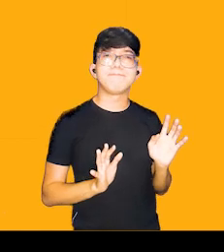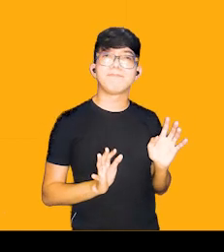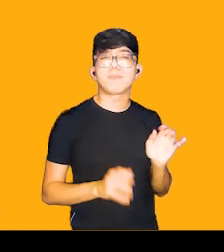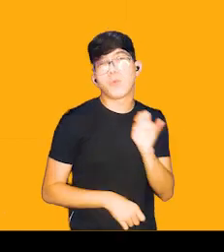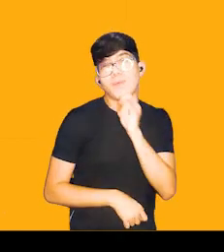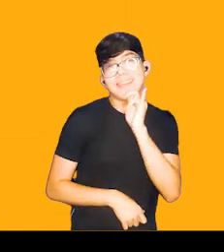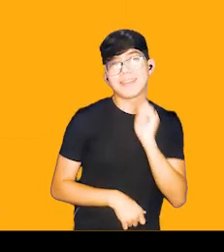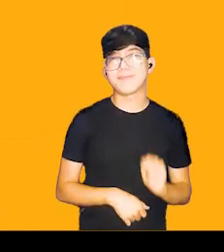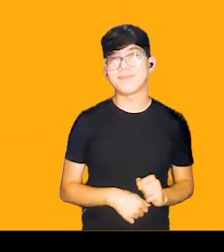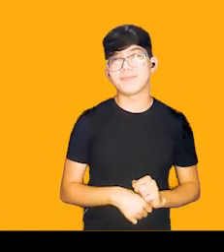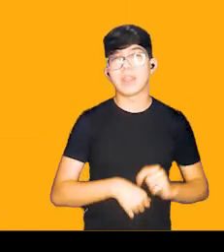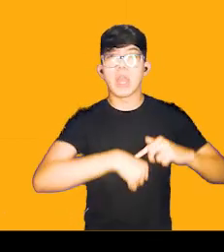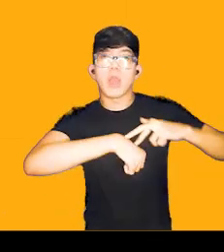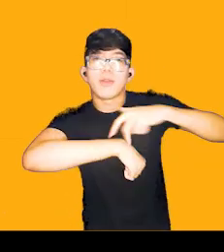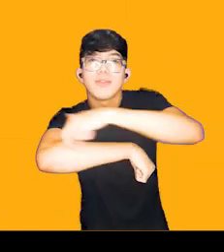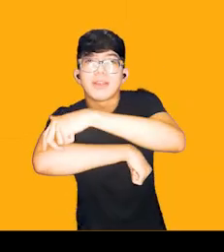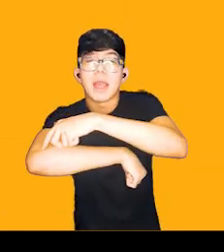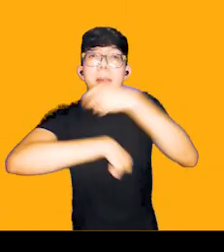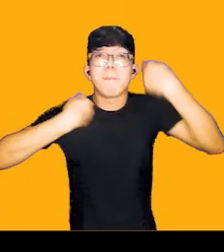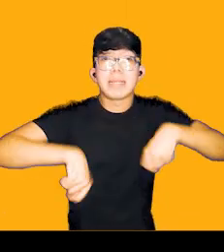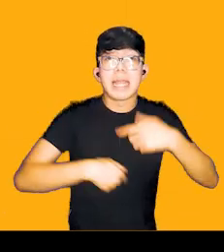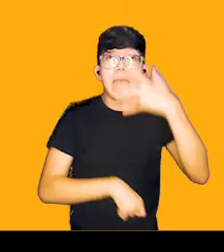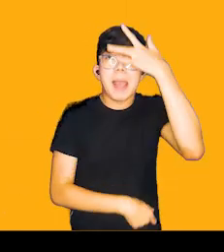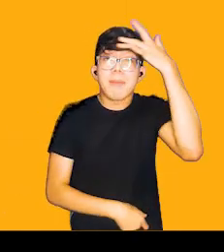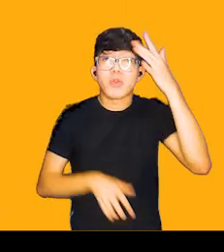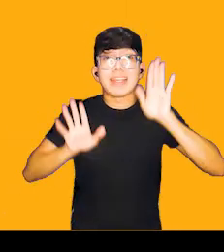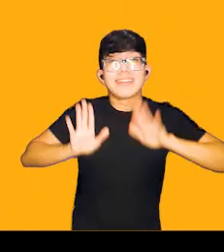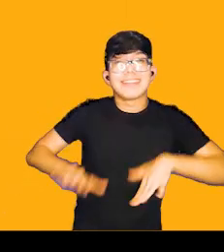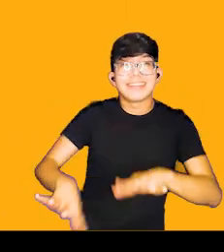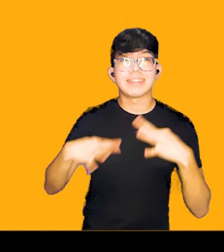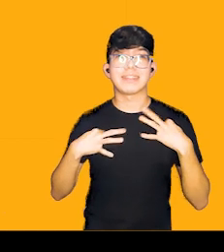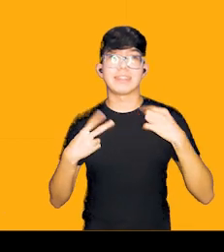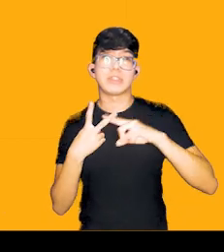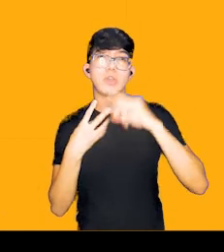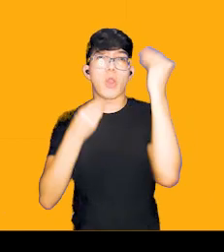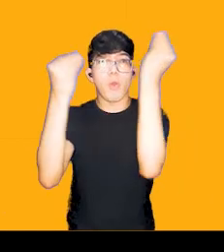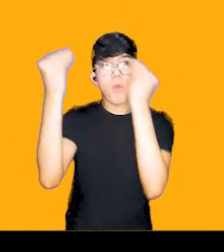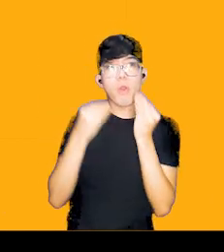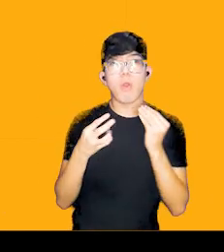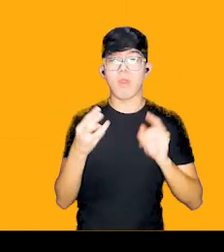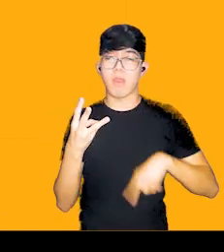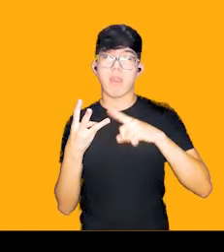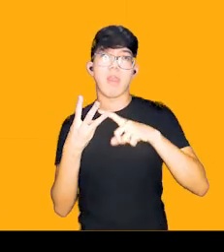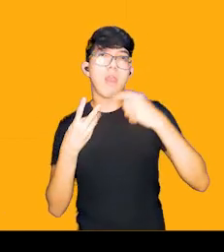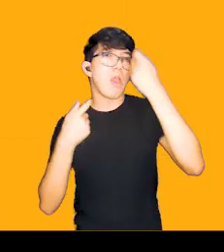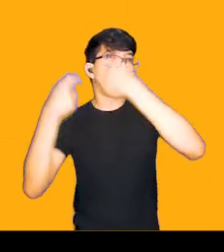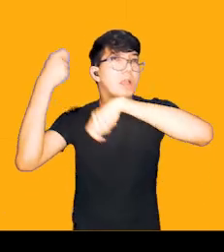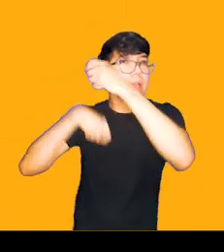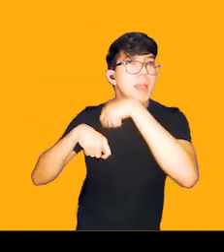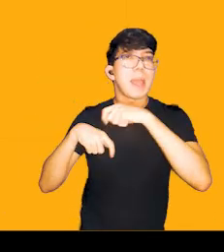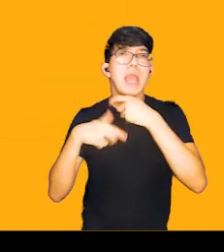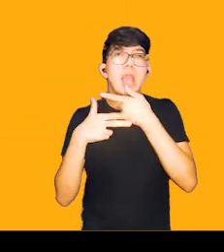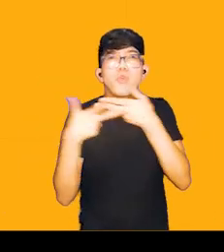exemplo, que envolve a pessoa que fez a roupa, envolve a modelo, envolve a pessoa que fez